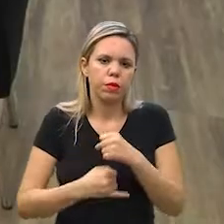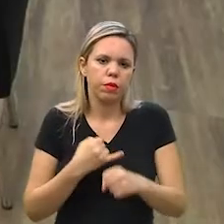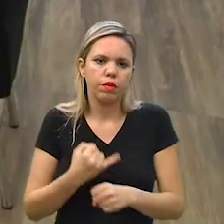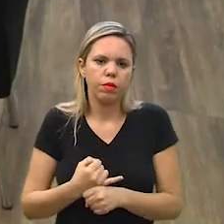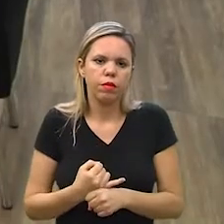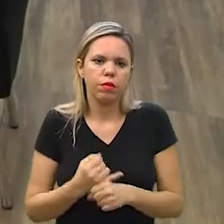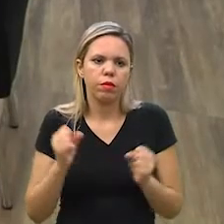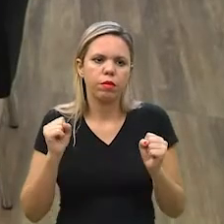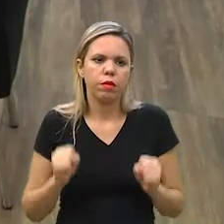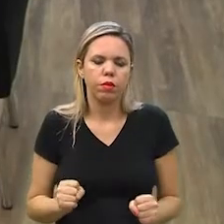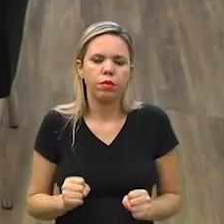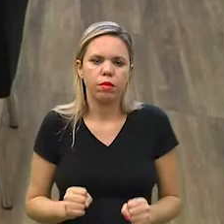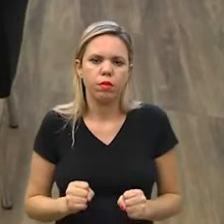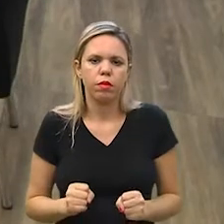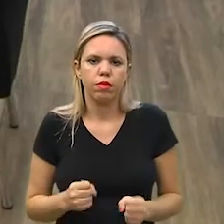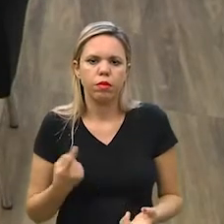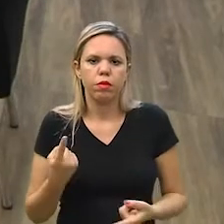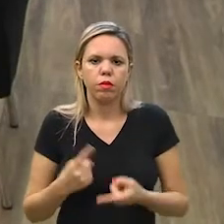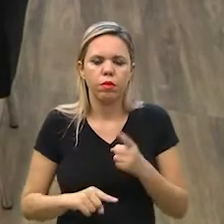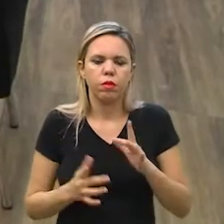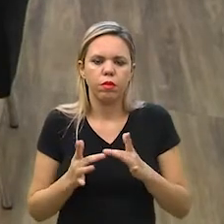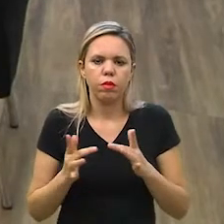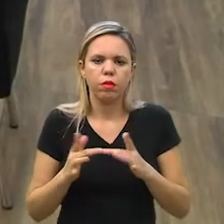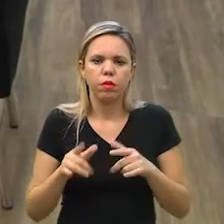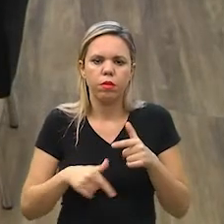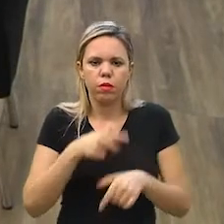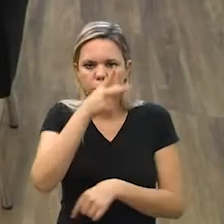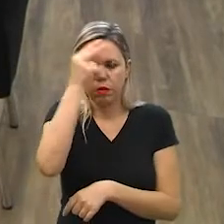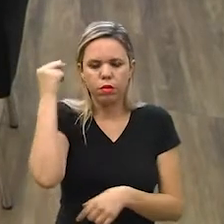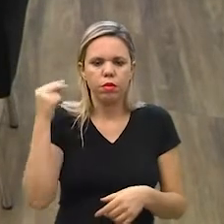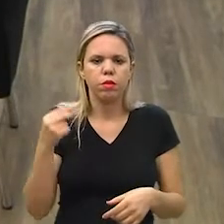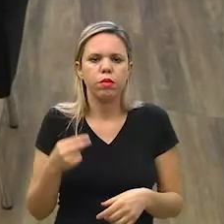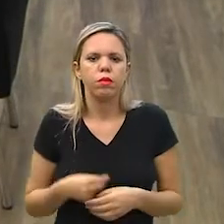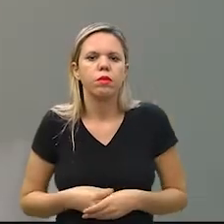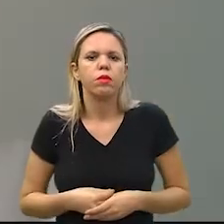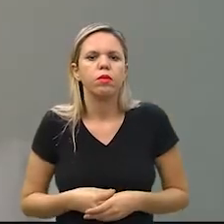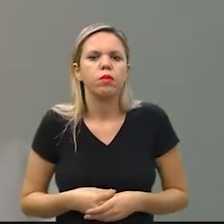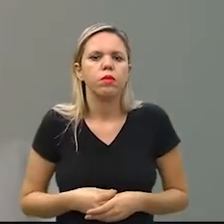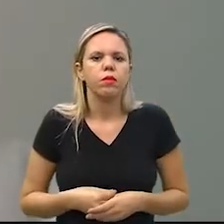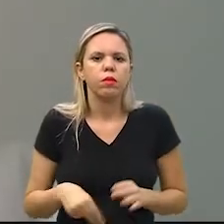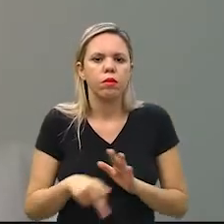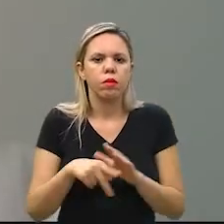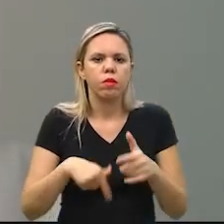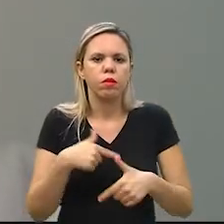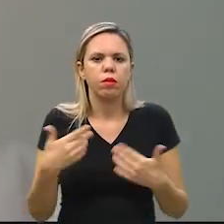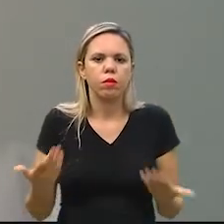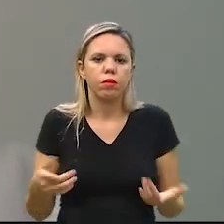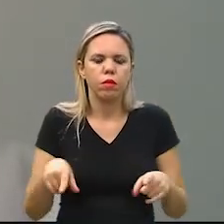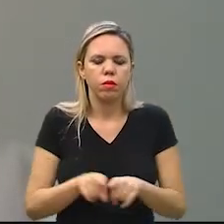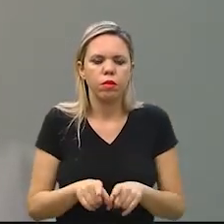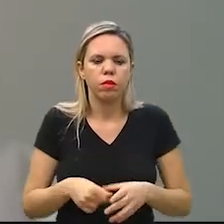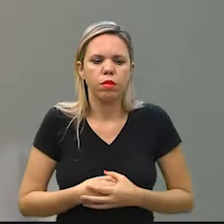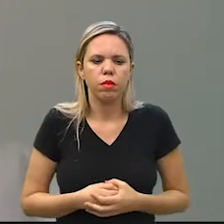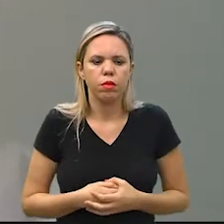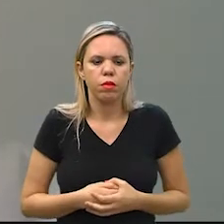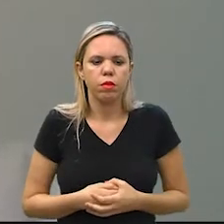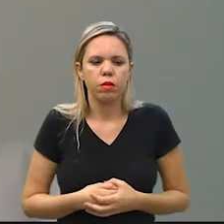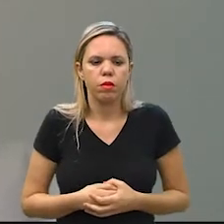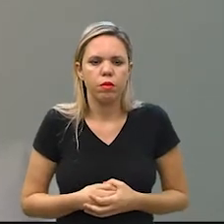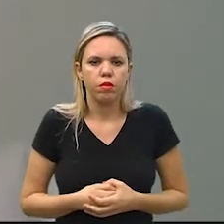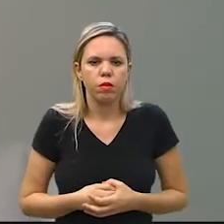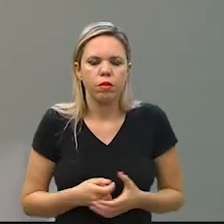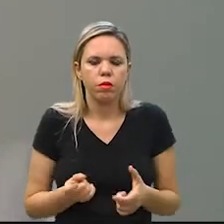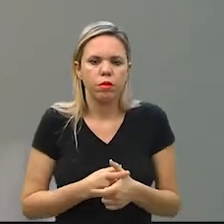para que ela possa ter um contato com os serviços públicos, o próprio trabalho também, né? Então,